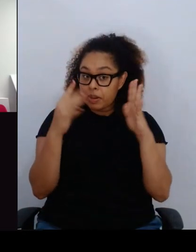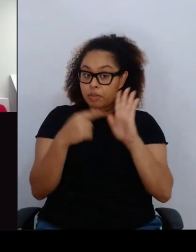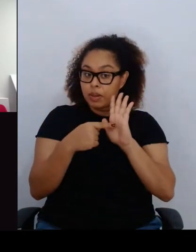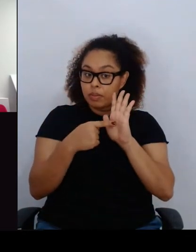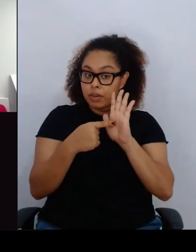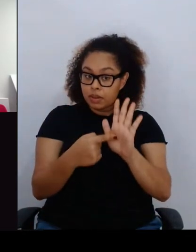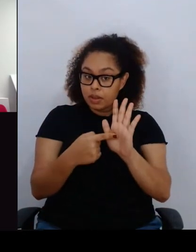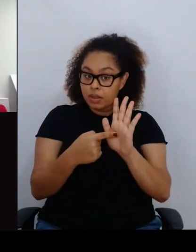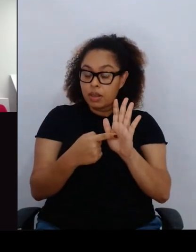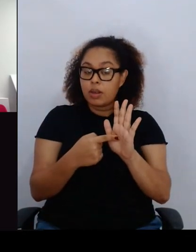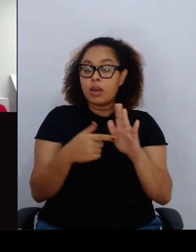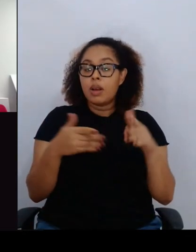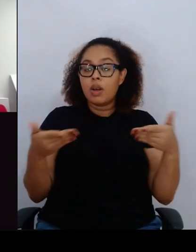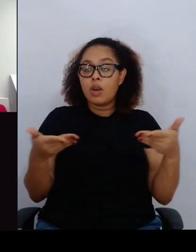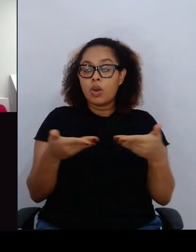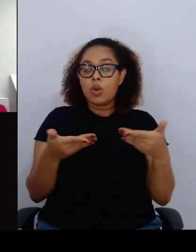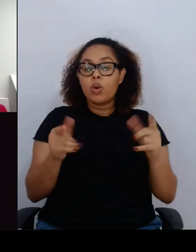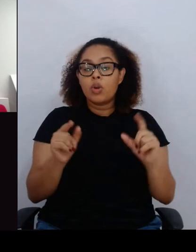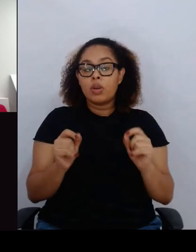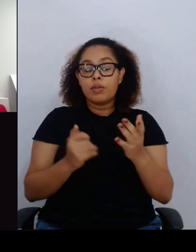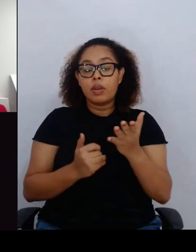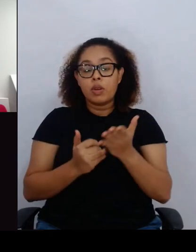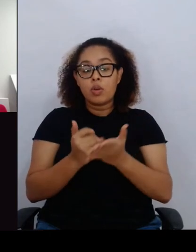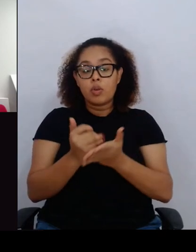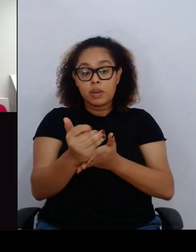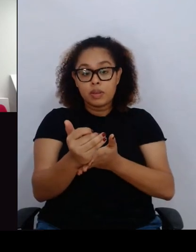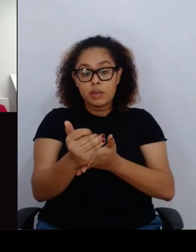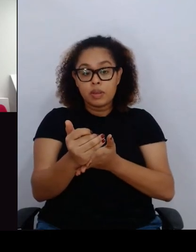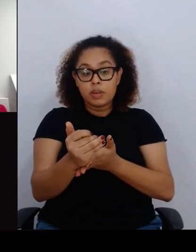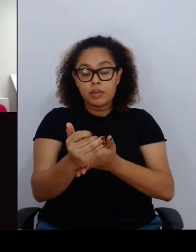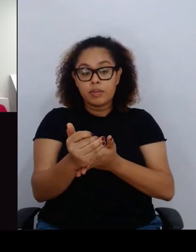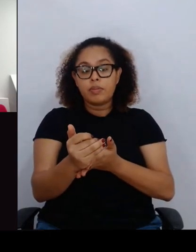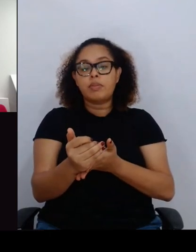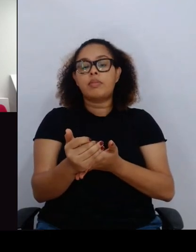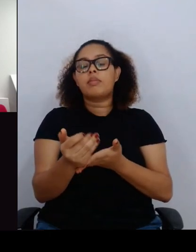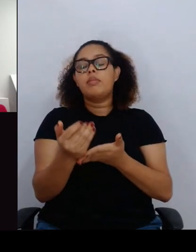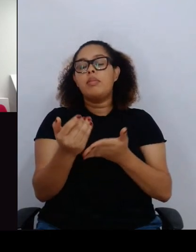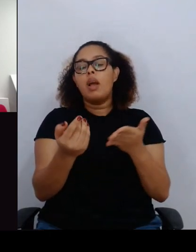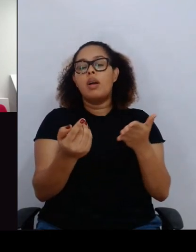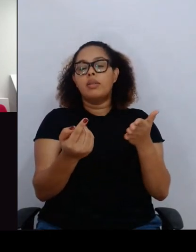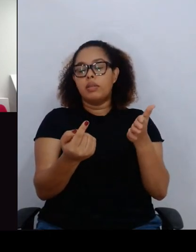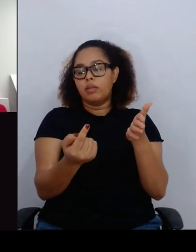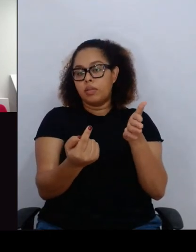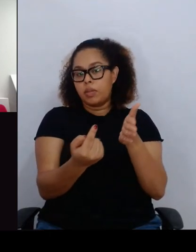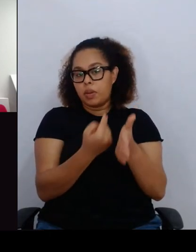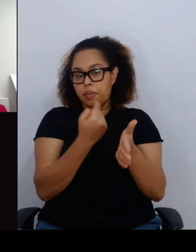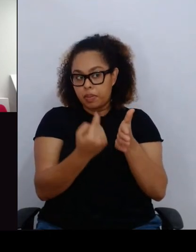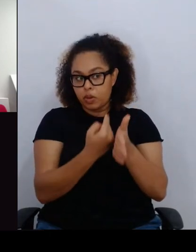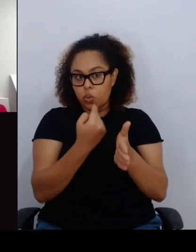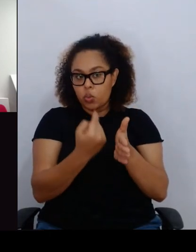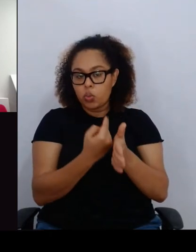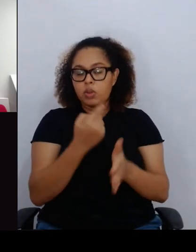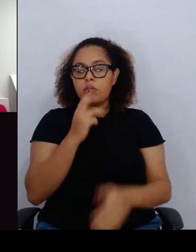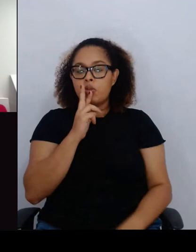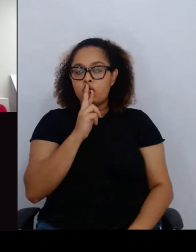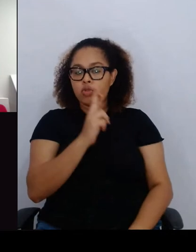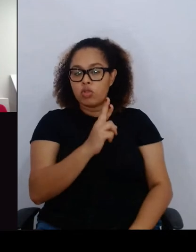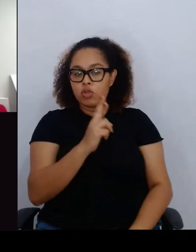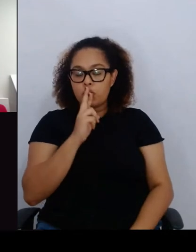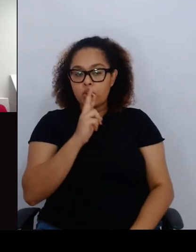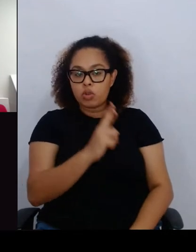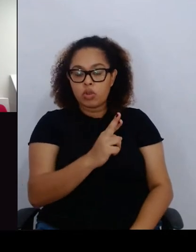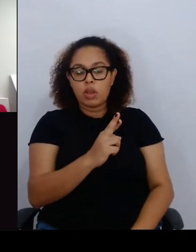a gente vai dar início agora as questões né a conversa com o nosso